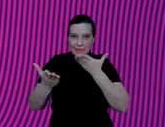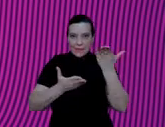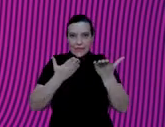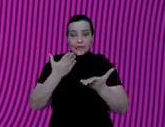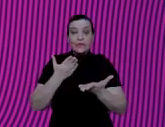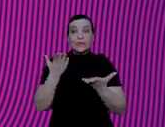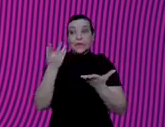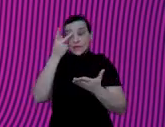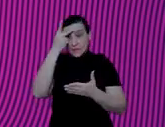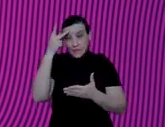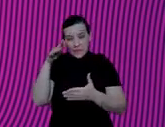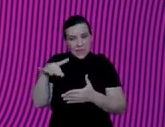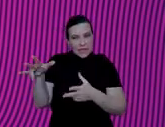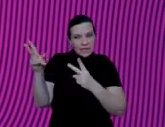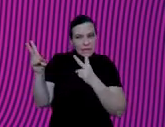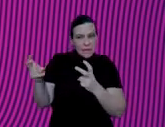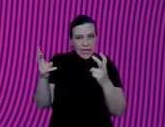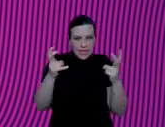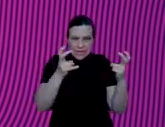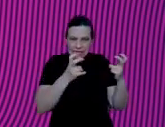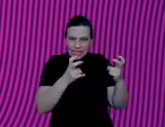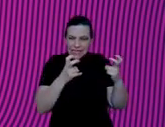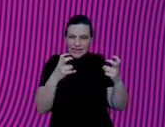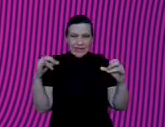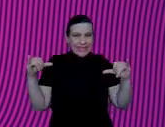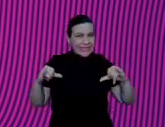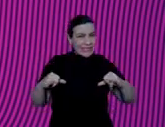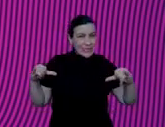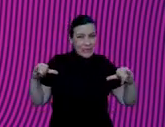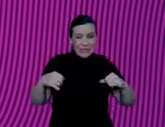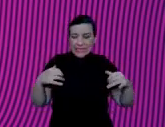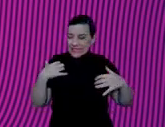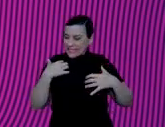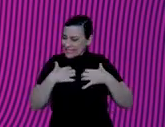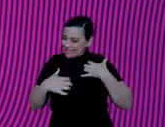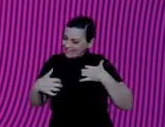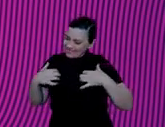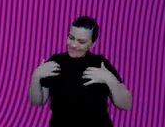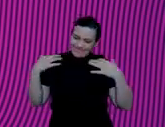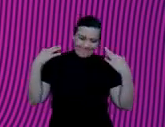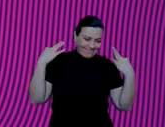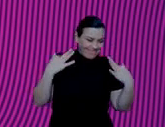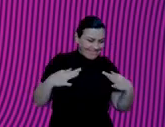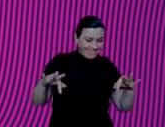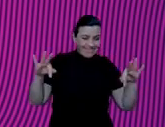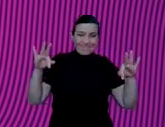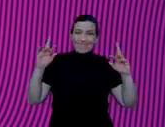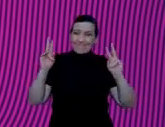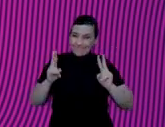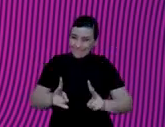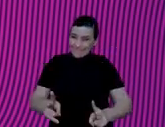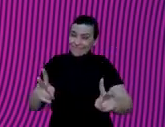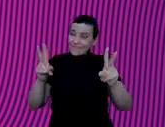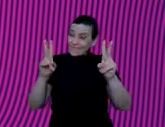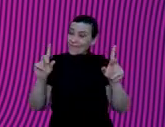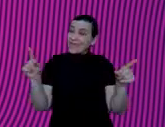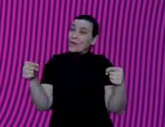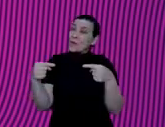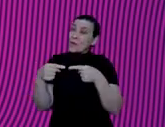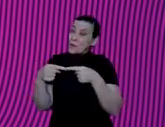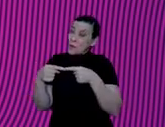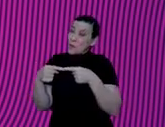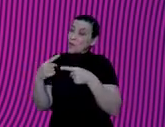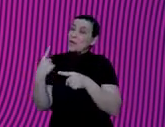de sofrimento mental e de dor de longa duração ou intermitentes, muitas vezes ligados a condições de vida, e deixar de